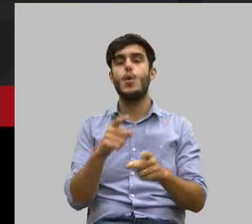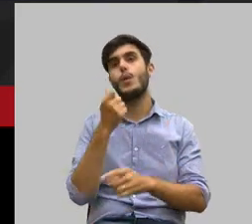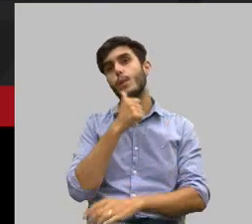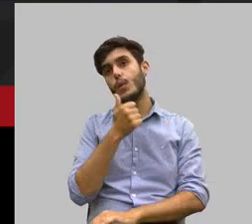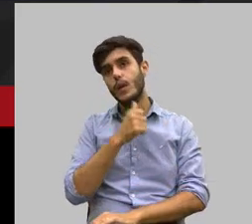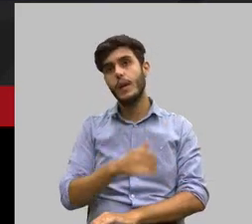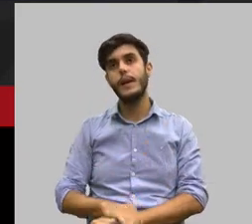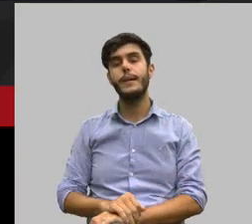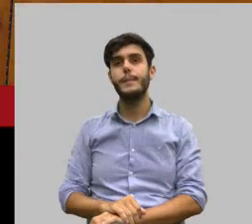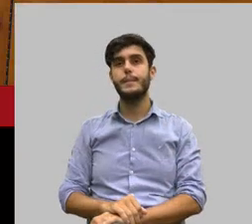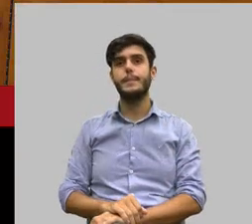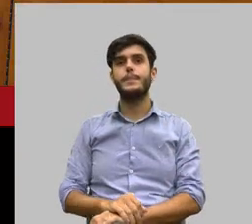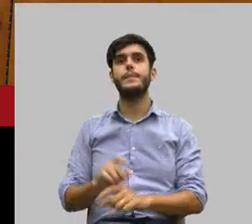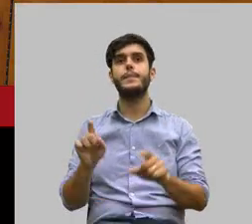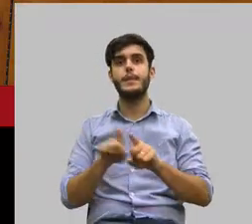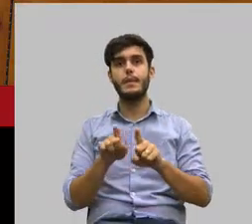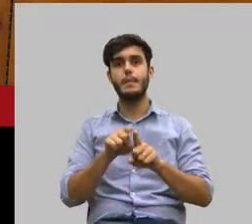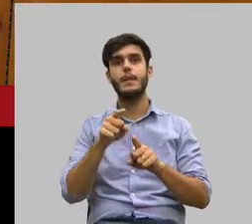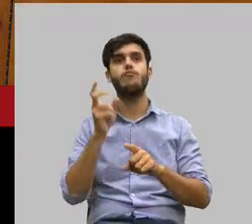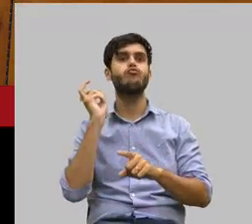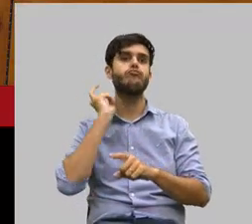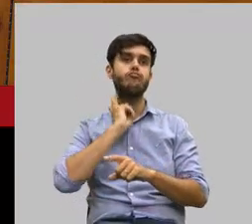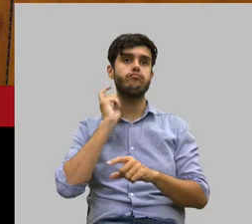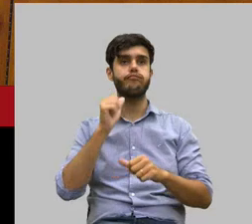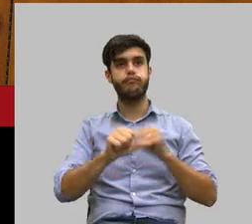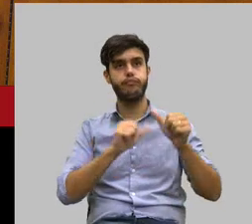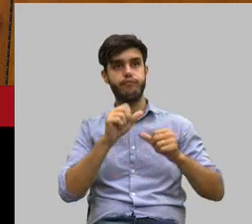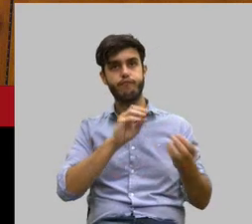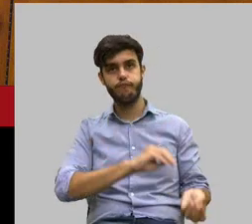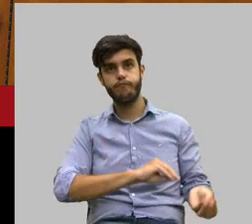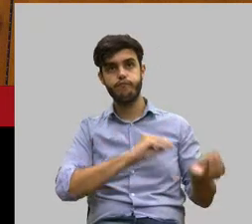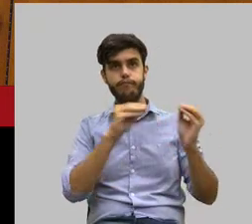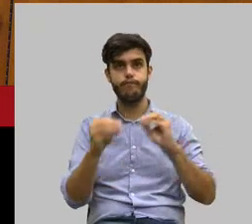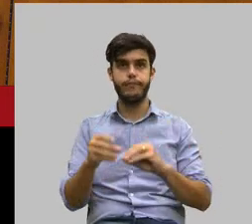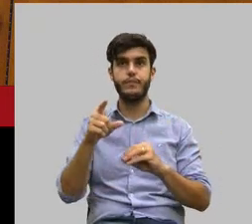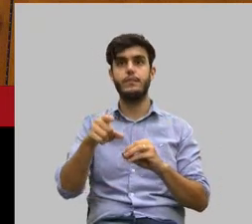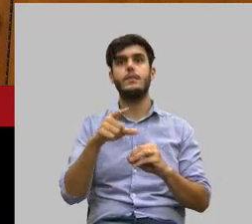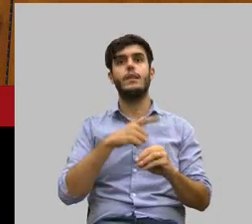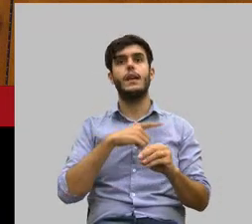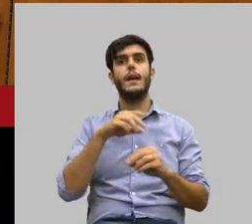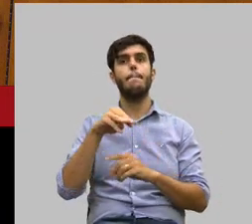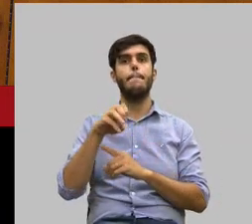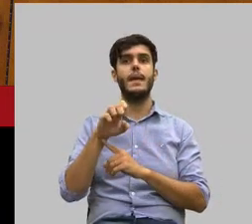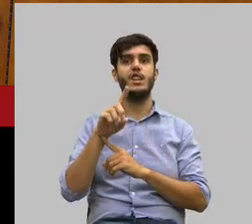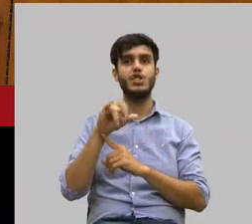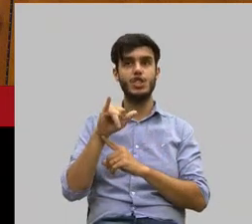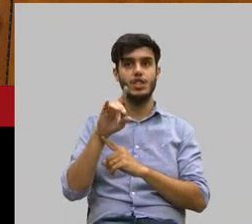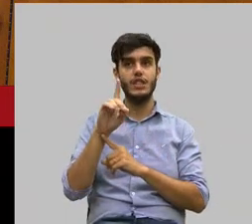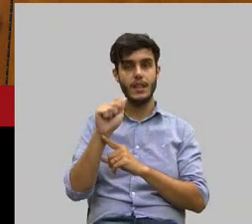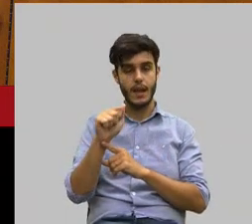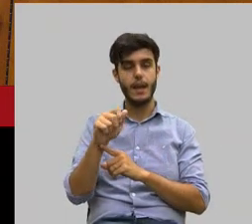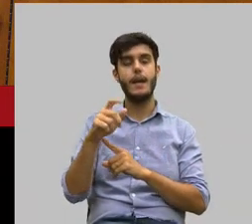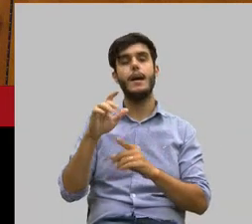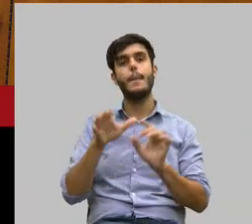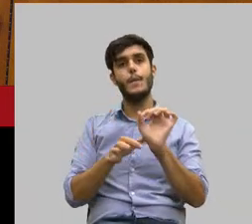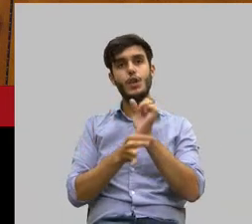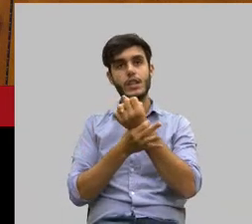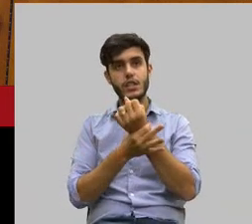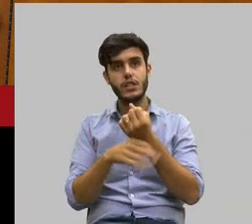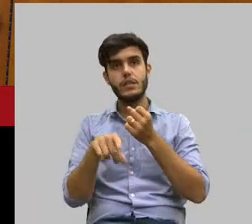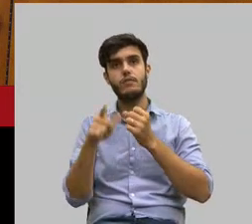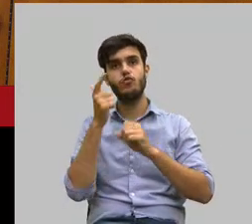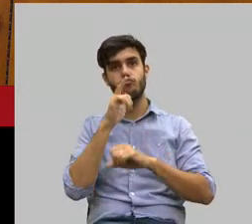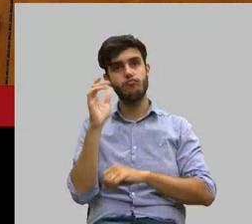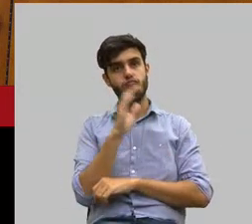né uma um automatismo nessa transmissão da medida protetiva diretamente ao judiciário né Para que se agilize